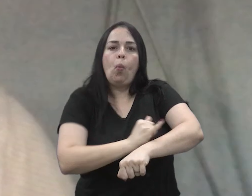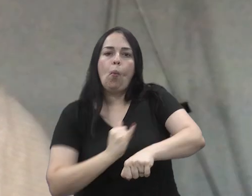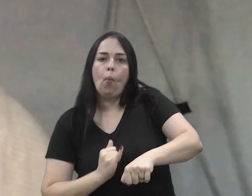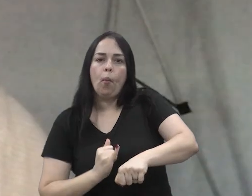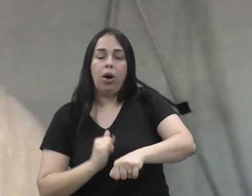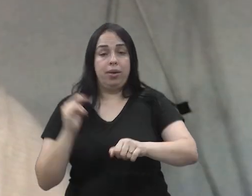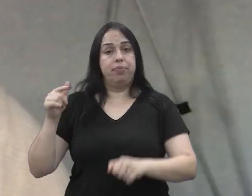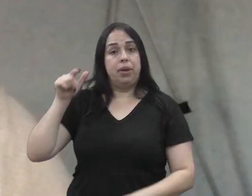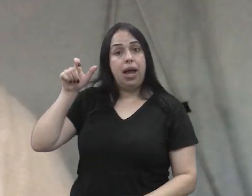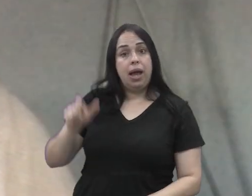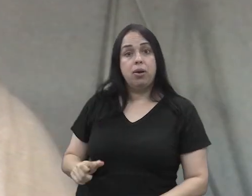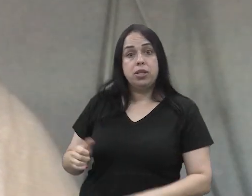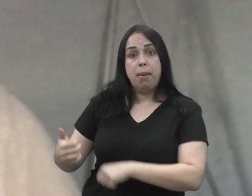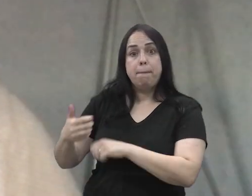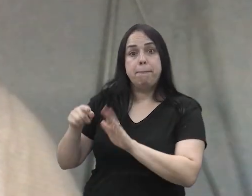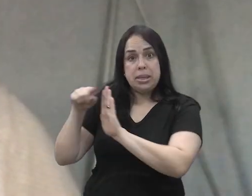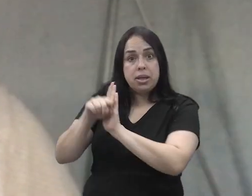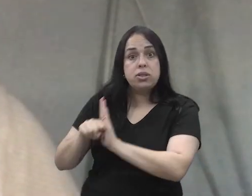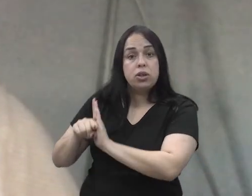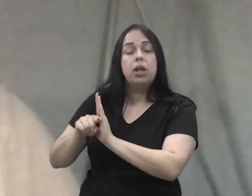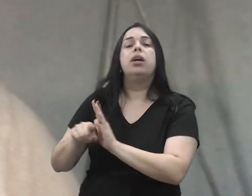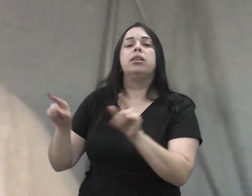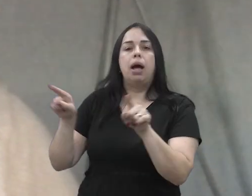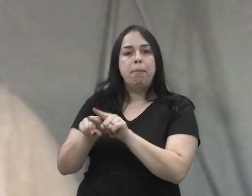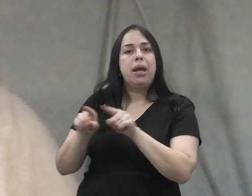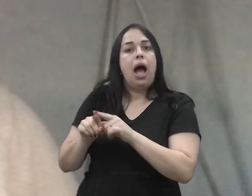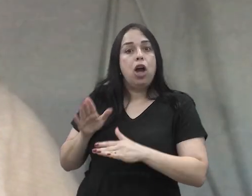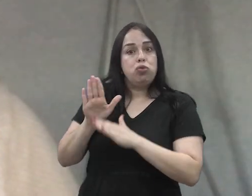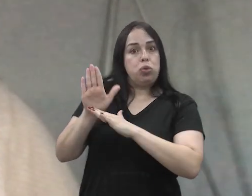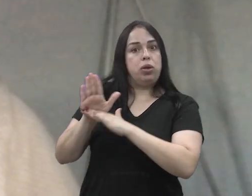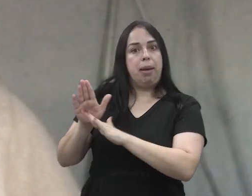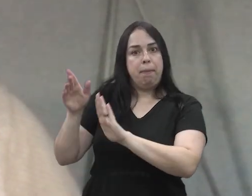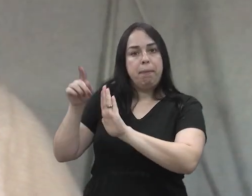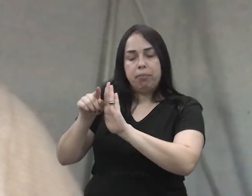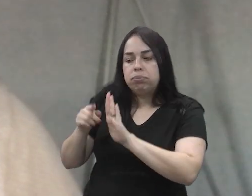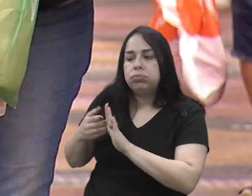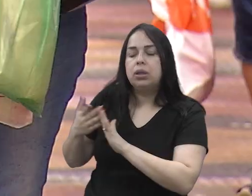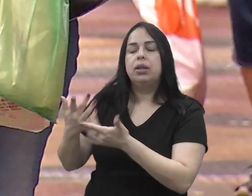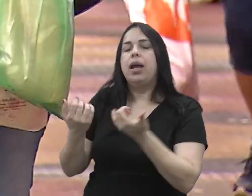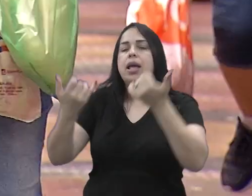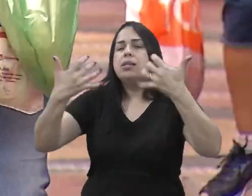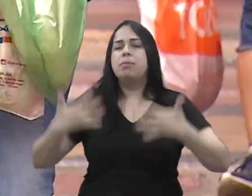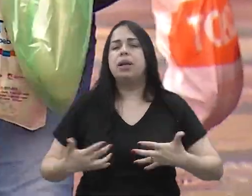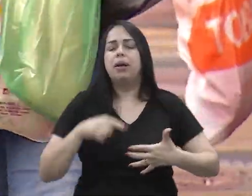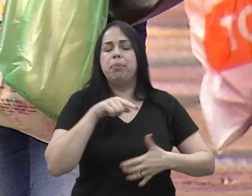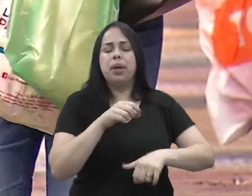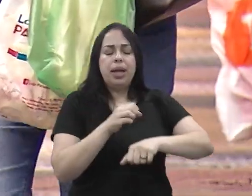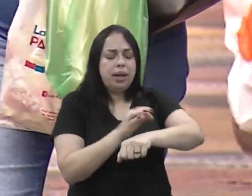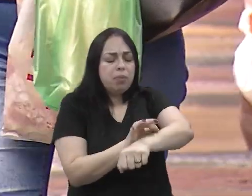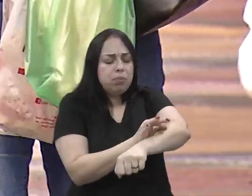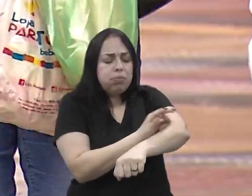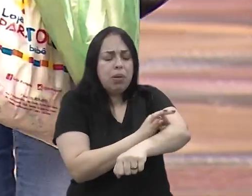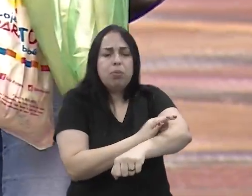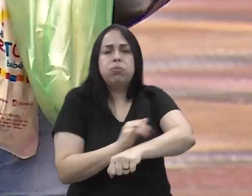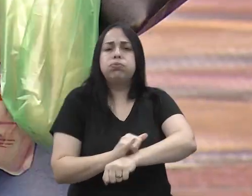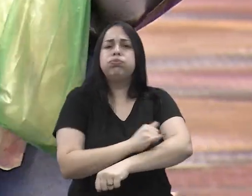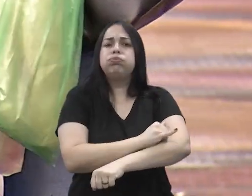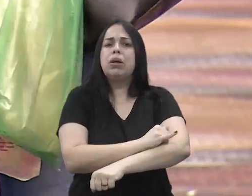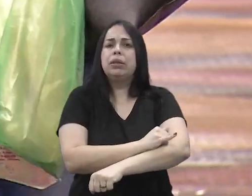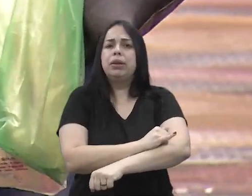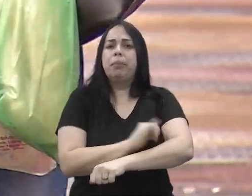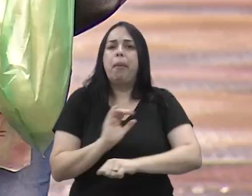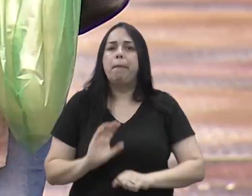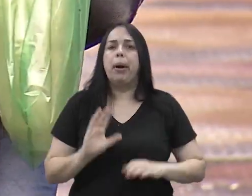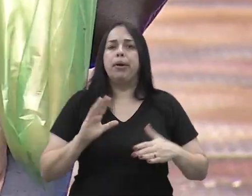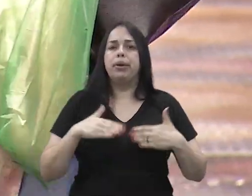memória, de acordo com esse pesquisador que participou do estudo que fez a descoberta, surge porque o sobrepeso muda as células e nos